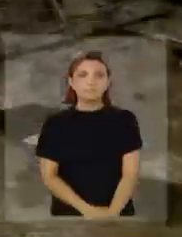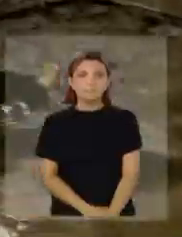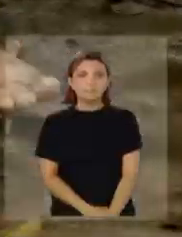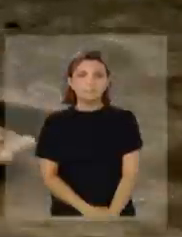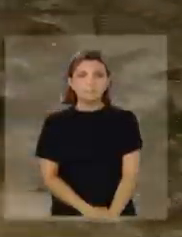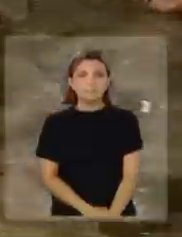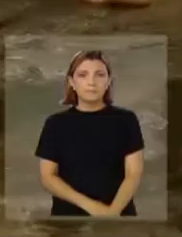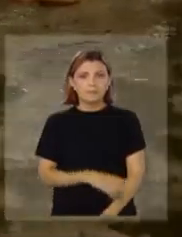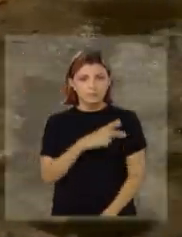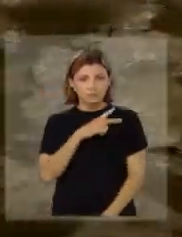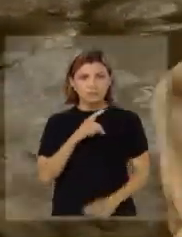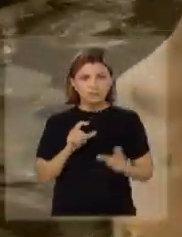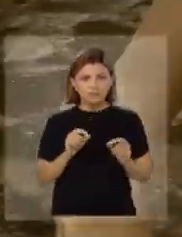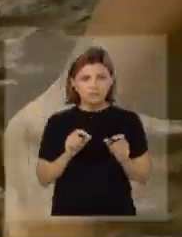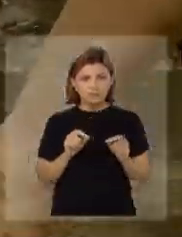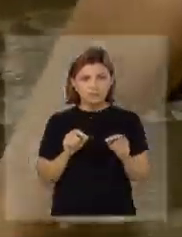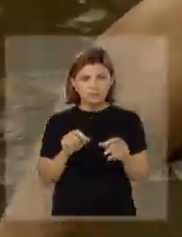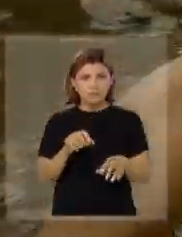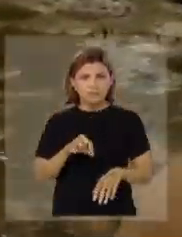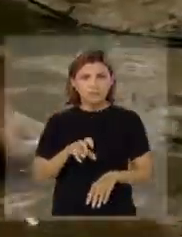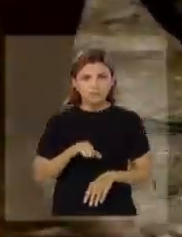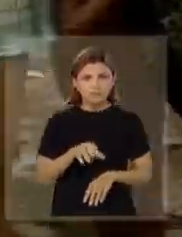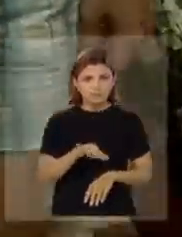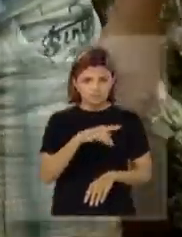Caranguejo. Aqui tem igual olha, aquele caranguejo grande?